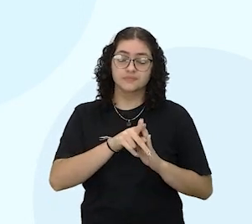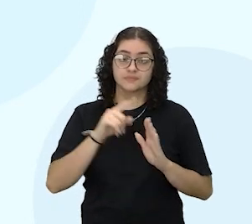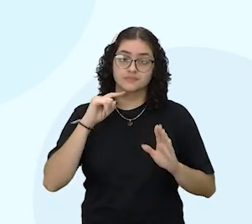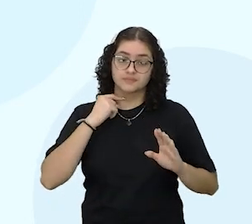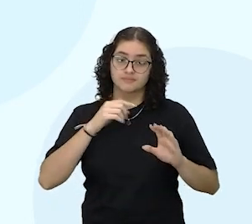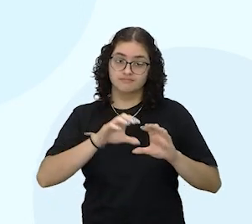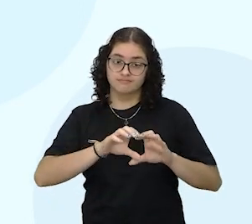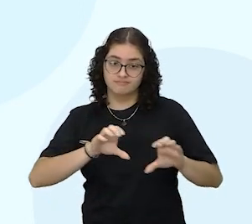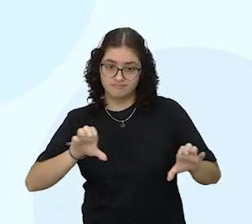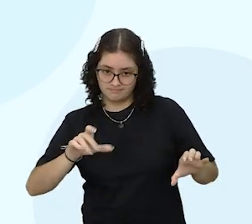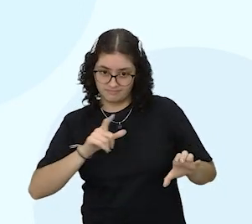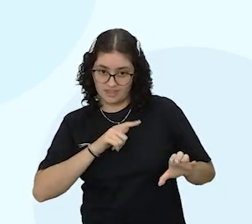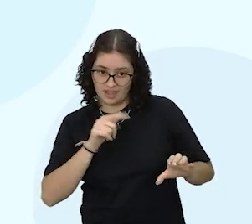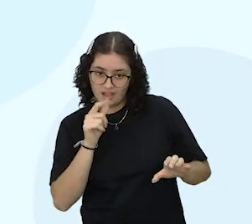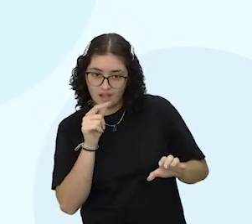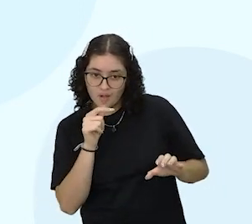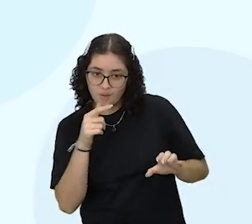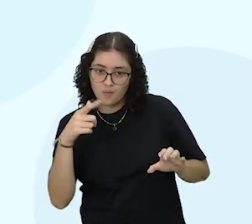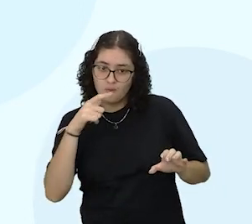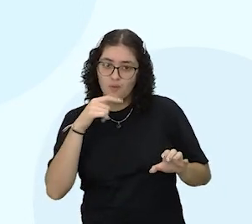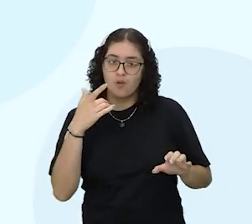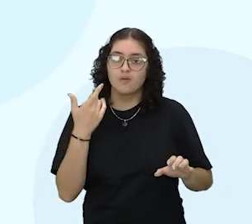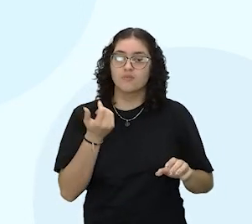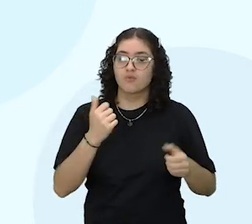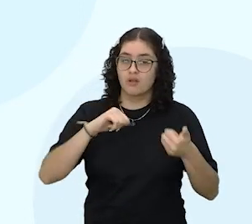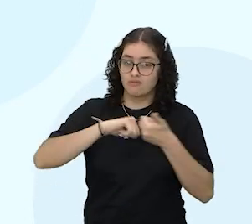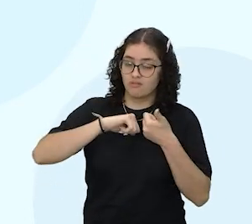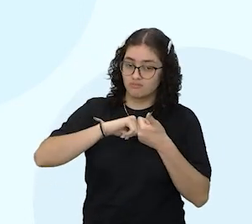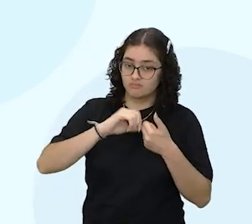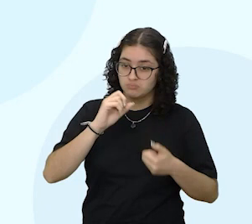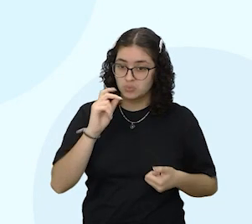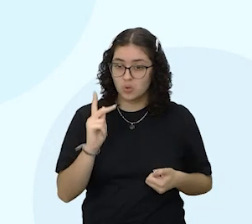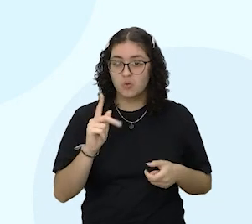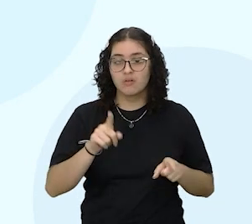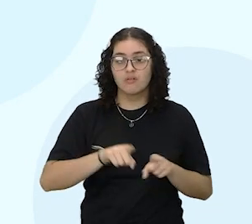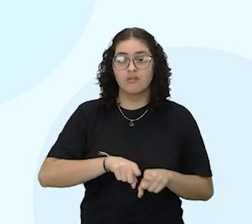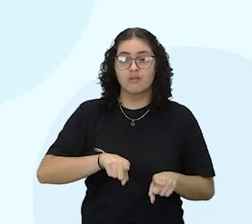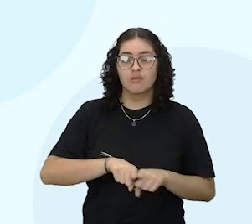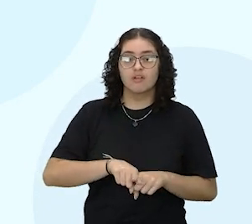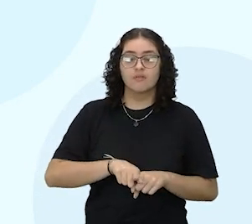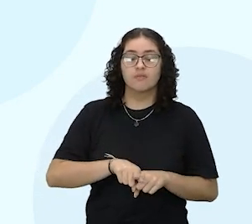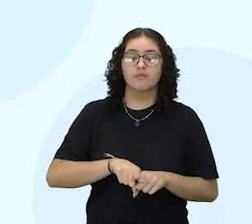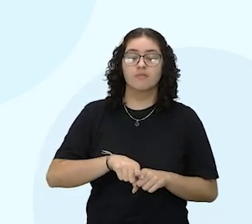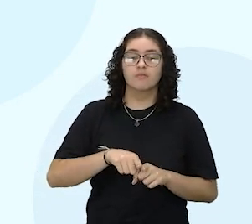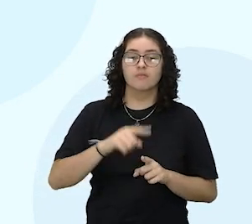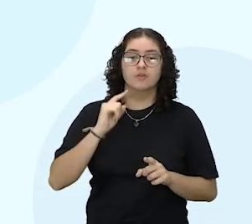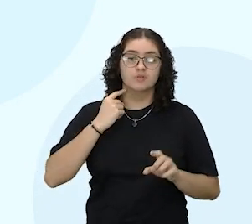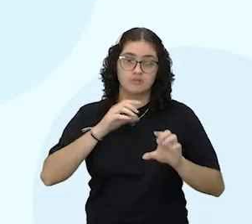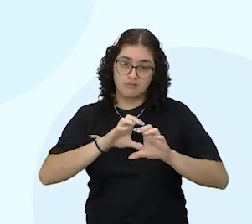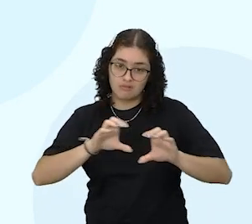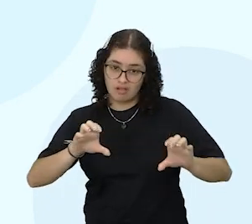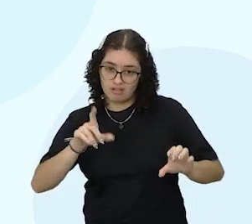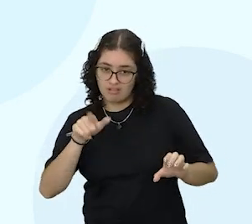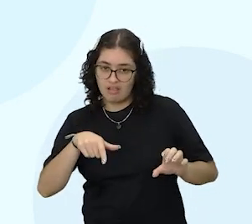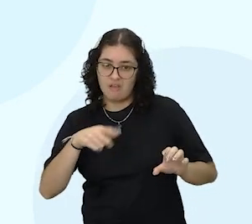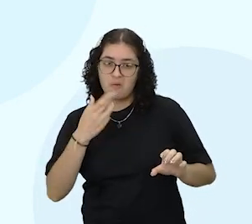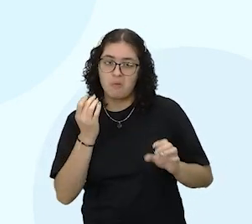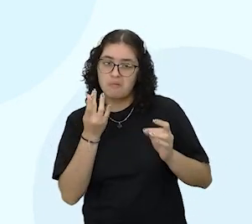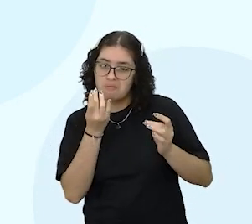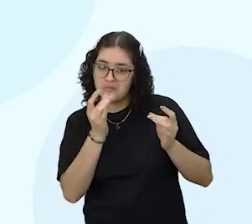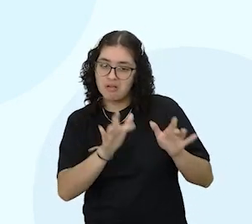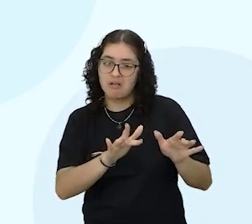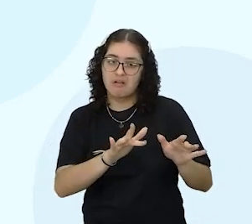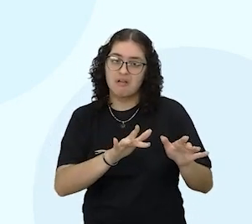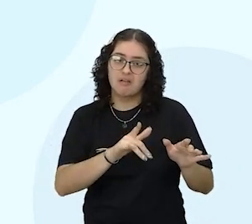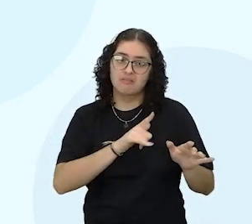né? Tem água encanada? A água é de boa qualidade? O esgoto é coletado, é tratado? Ou o esgoto passa